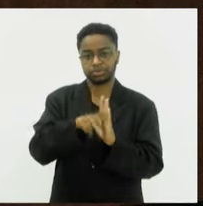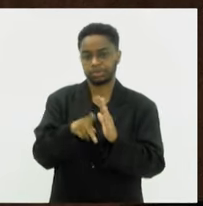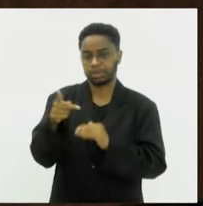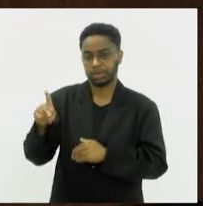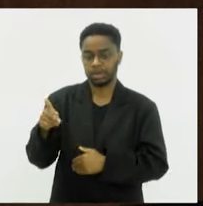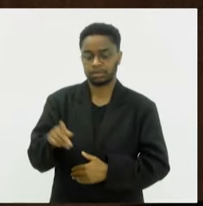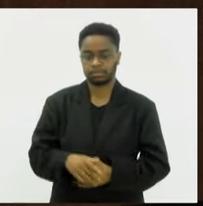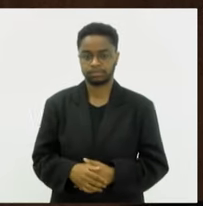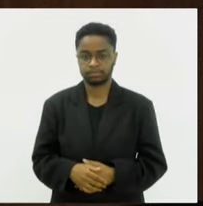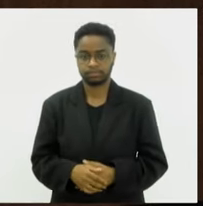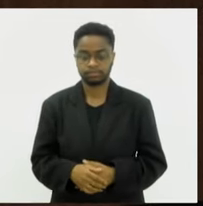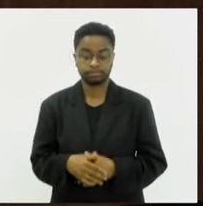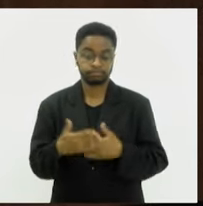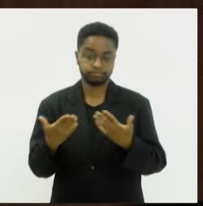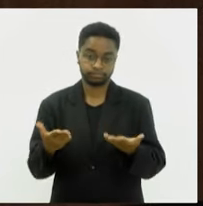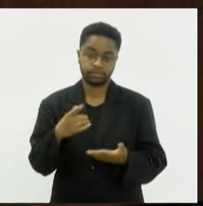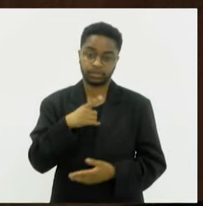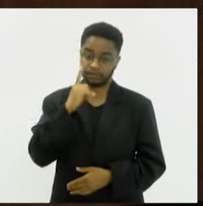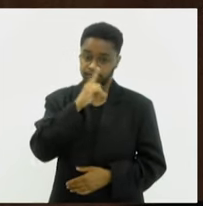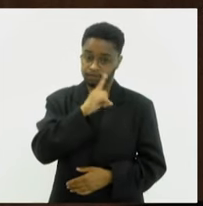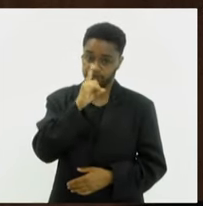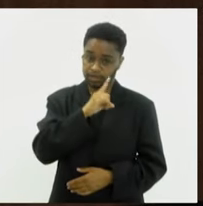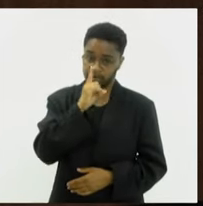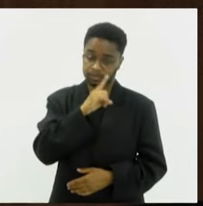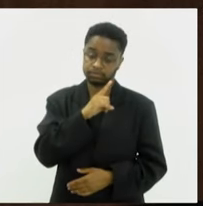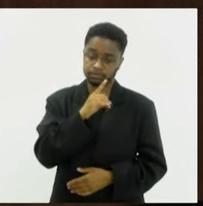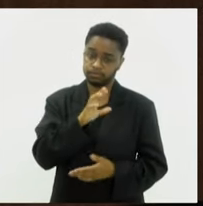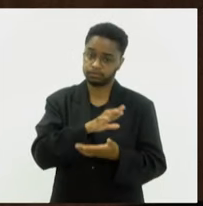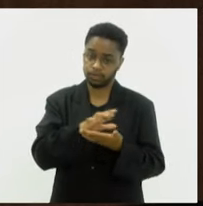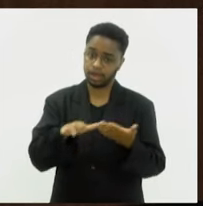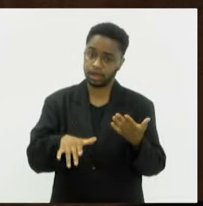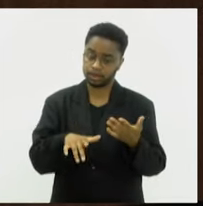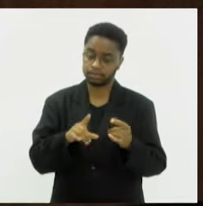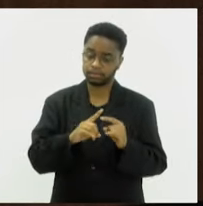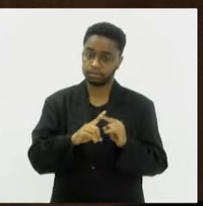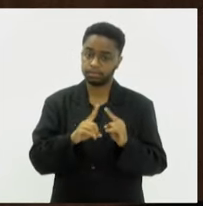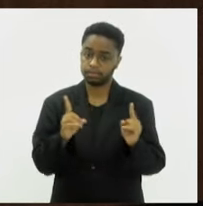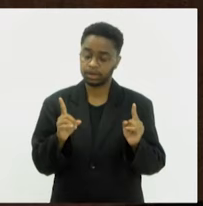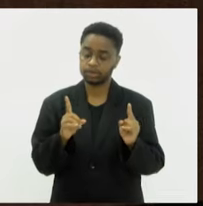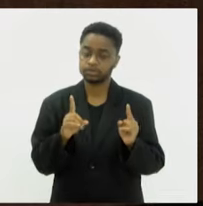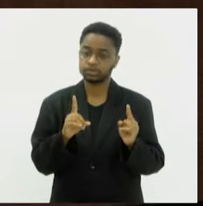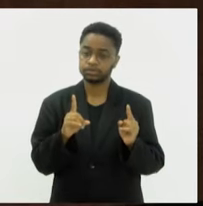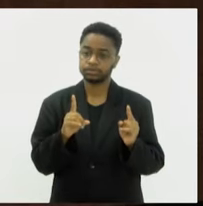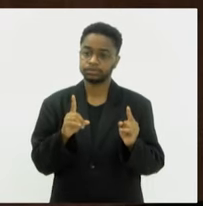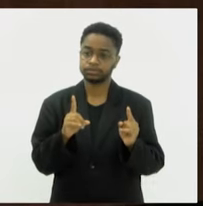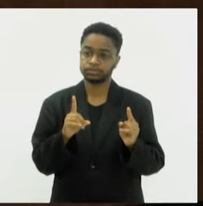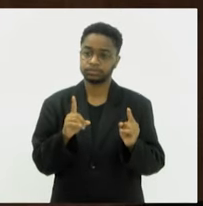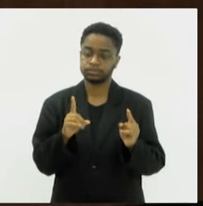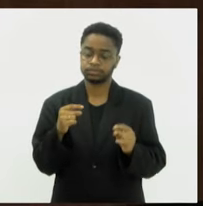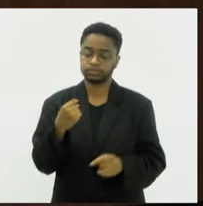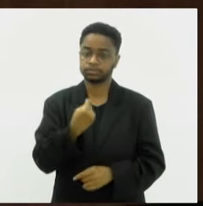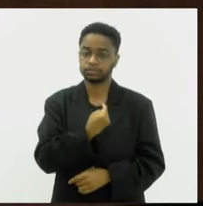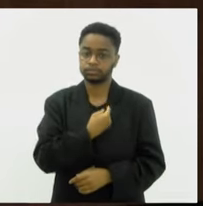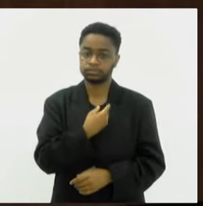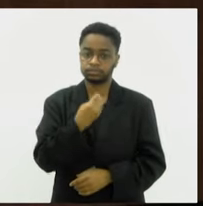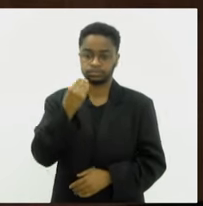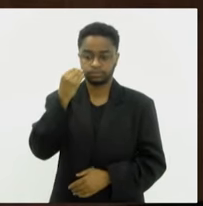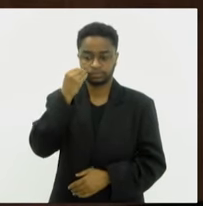mesmo. Então, as falhas existem, mas se busca,